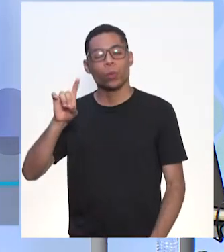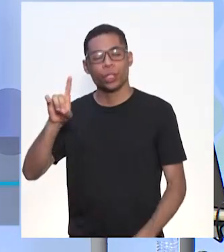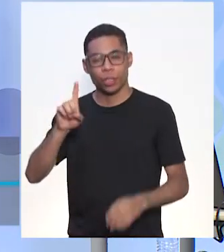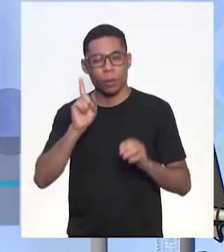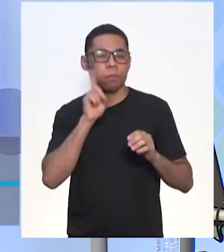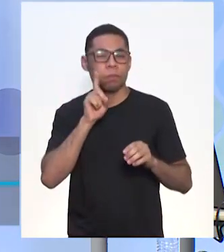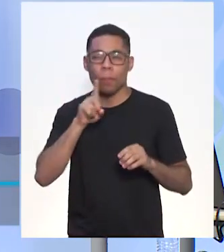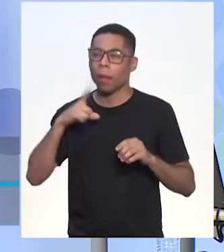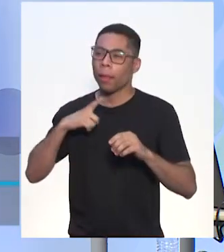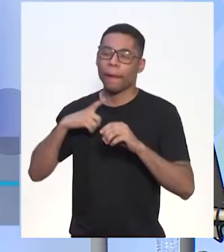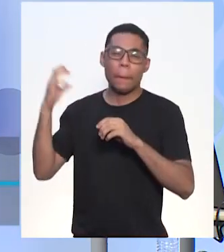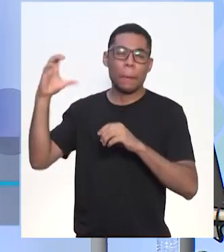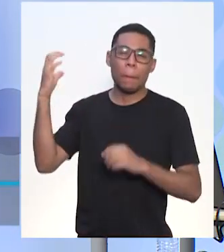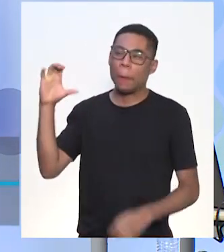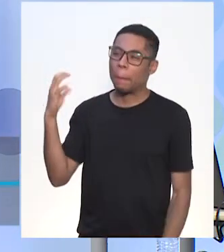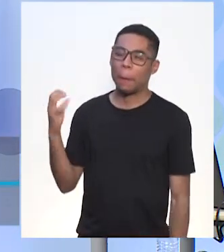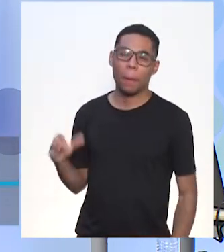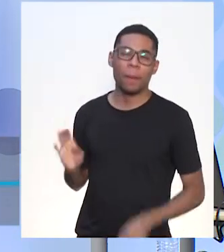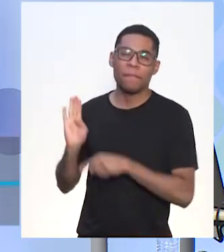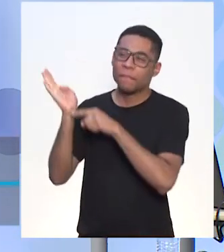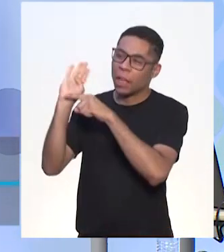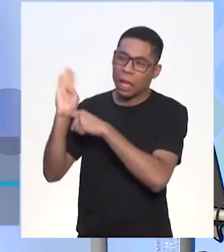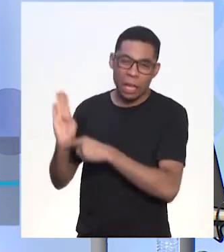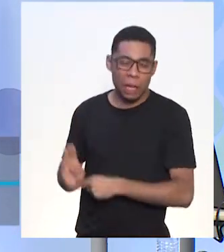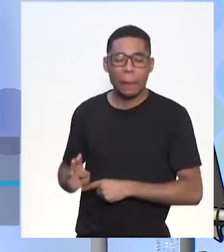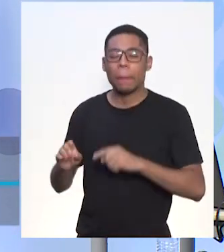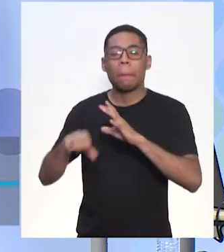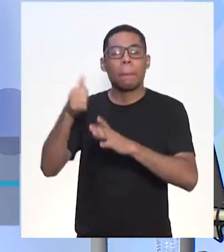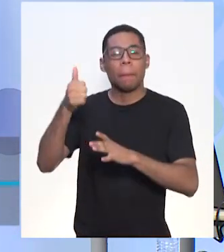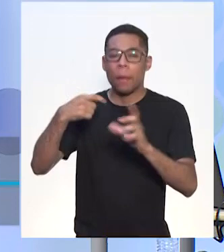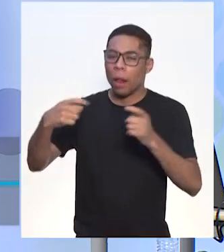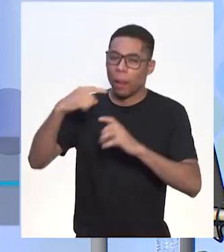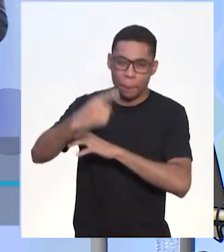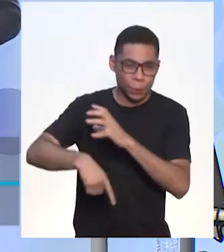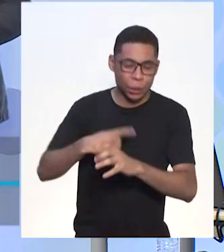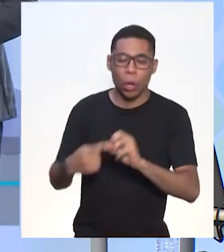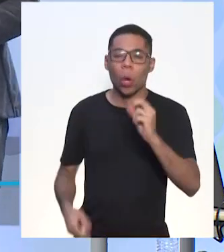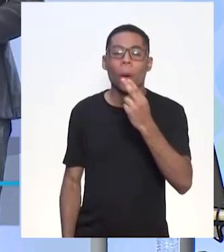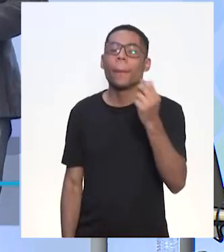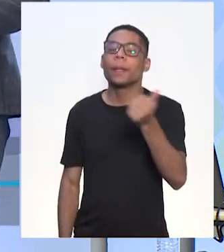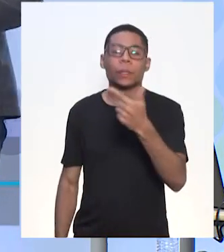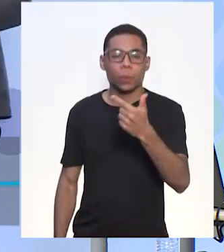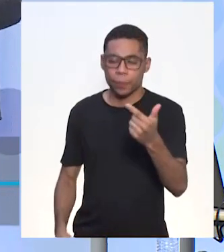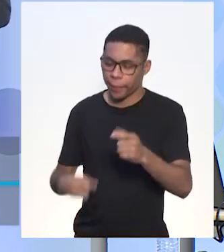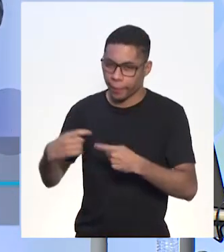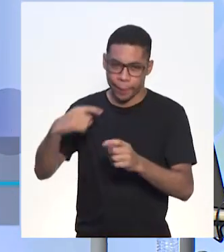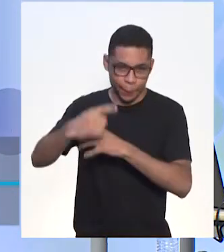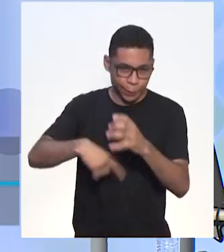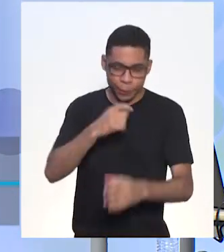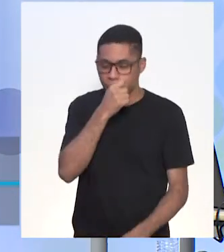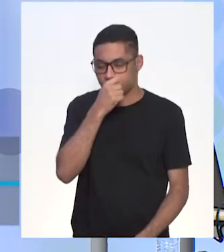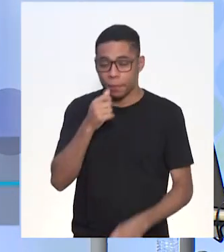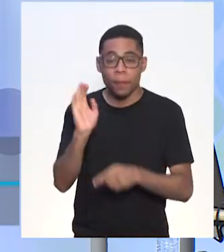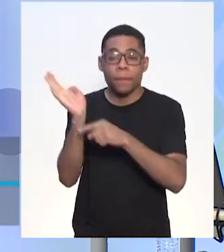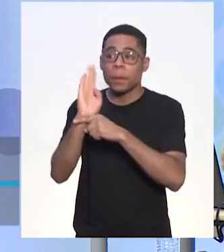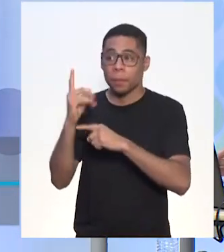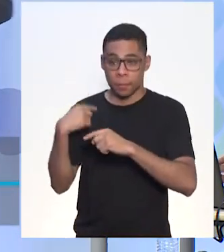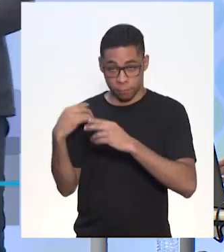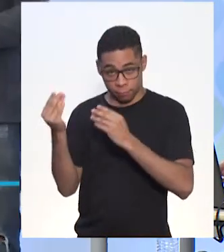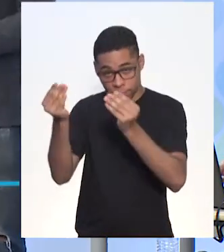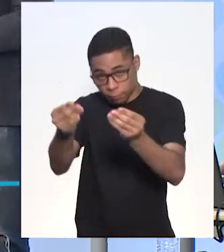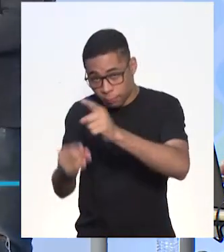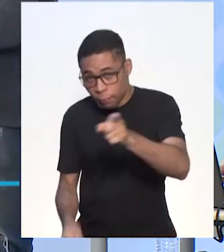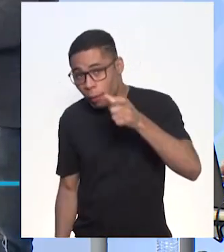muitos filmes, tanto sobre a Primeira quanto a Segunda Guerra Mundial. Um desses filmes que eu quero compartilhar